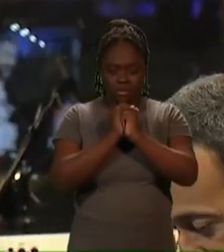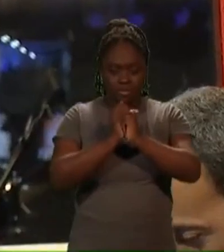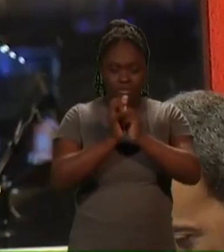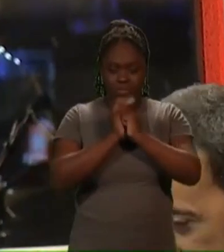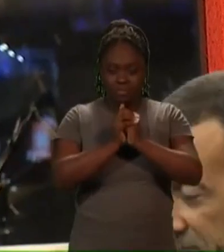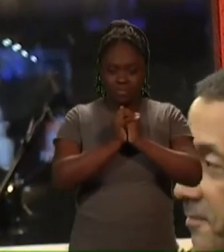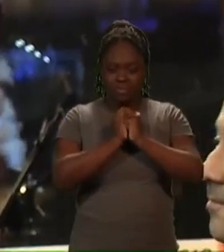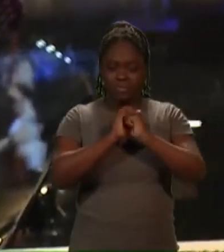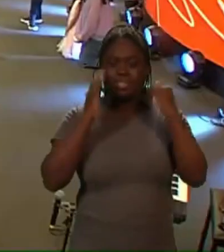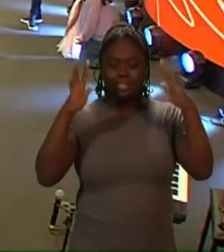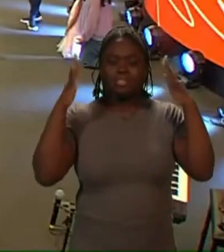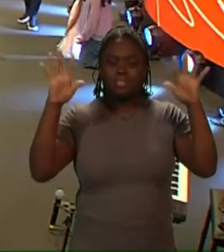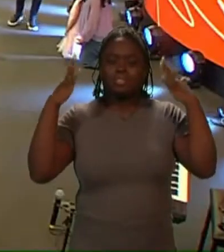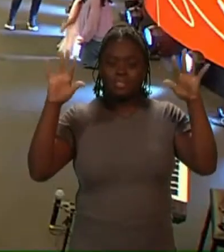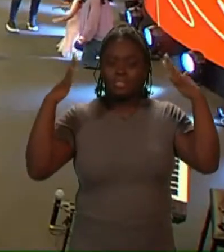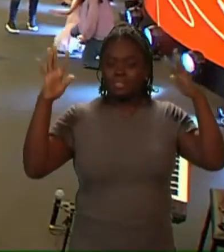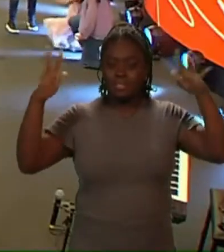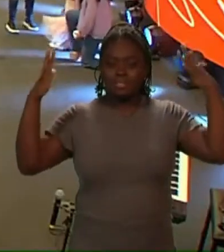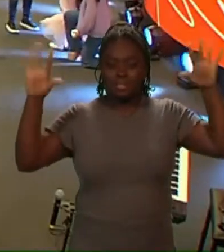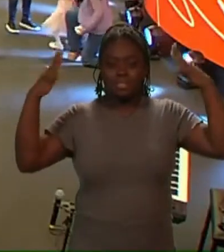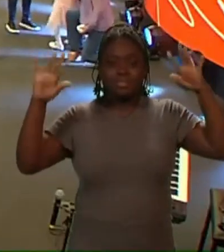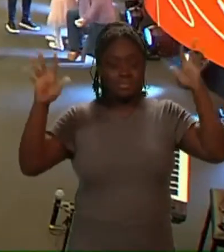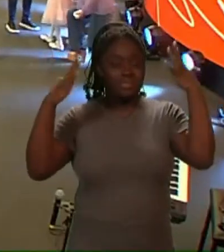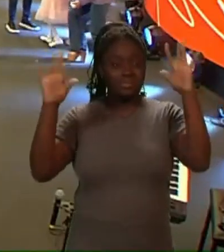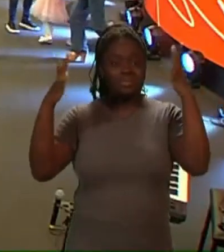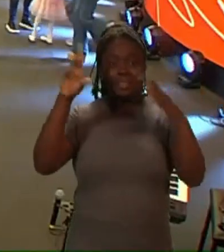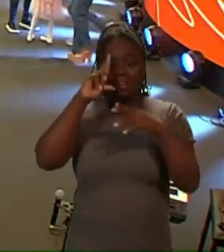e amém. Você pode aplaudir o Senhor por essa família.